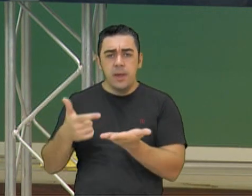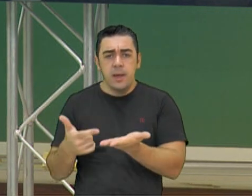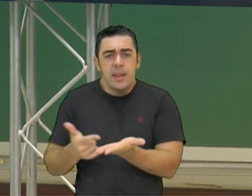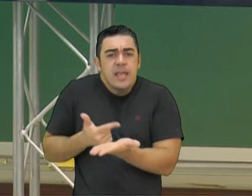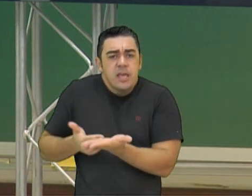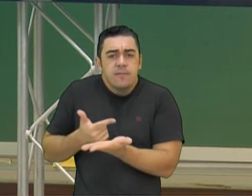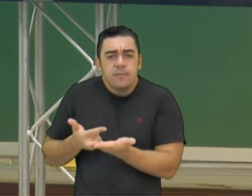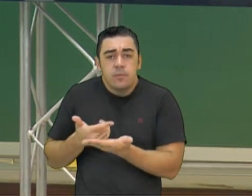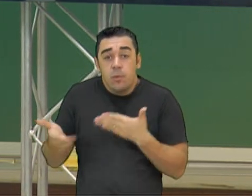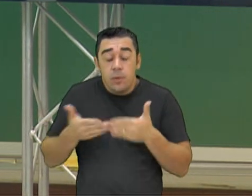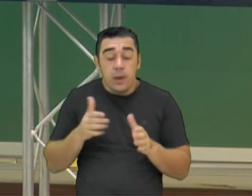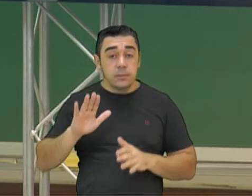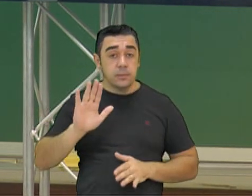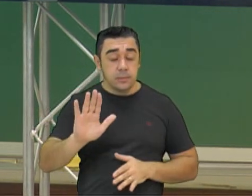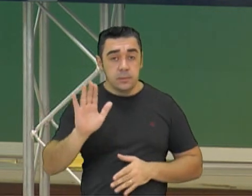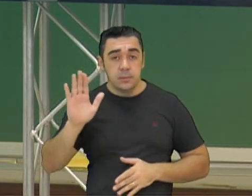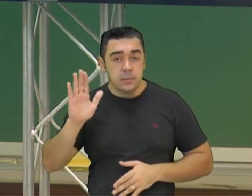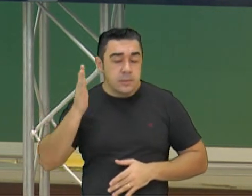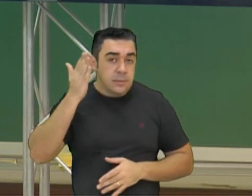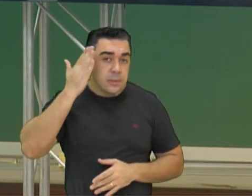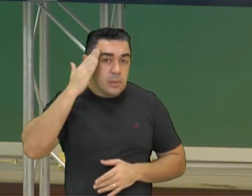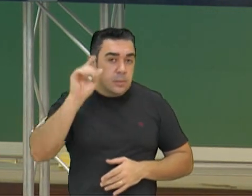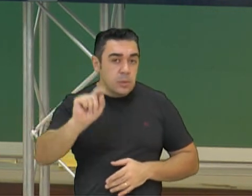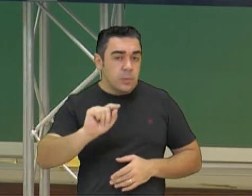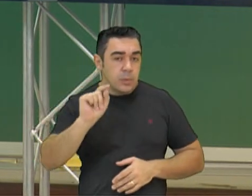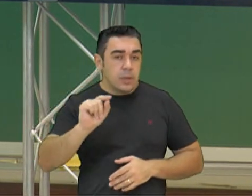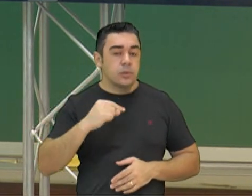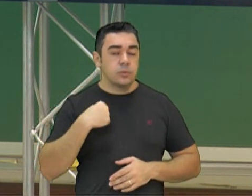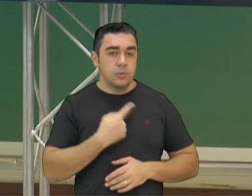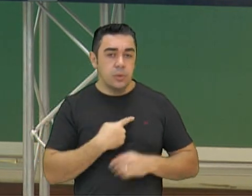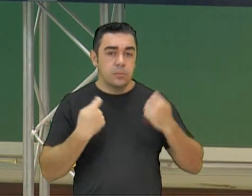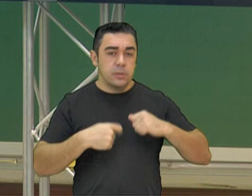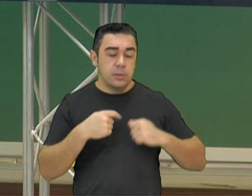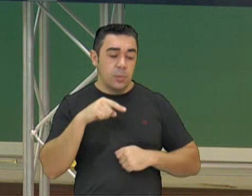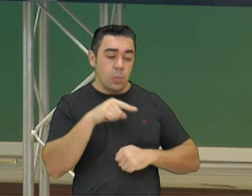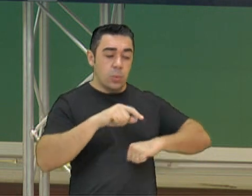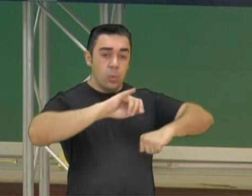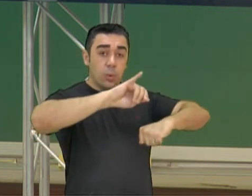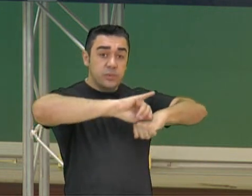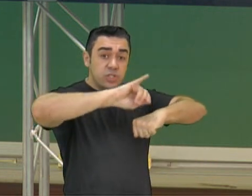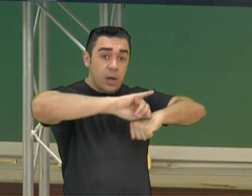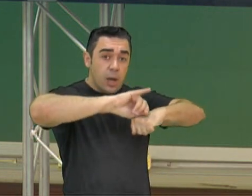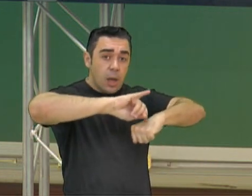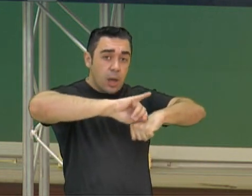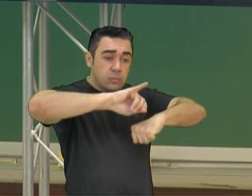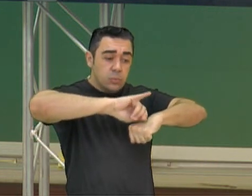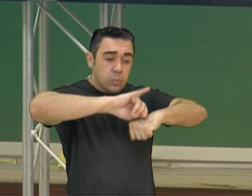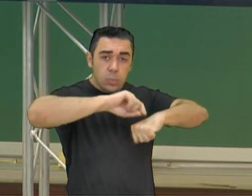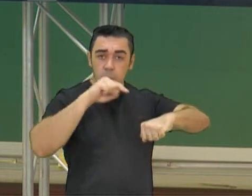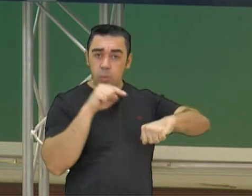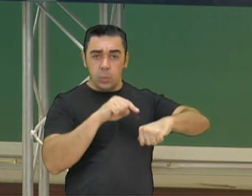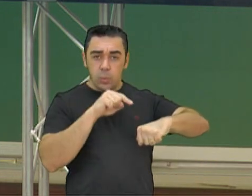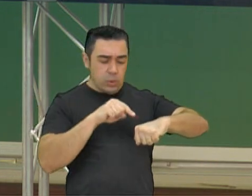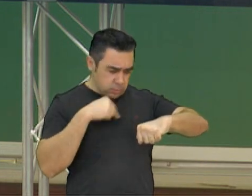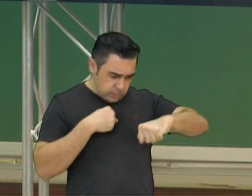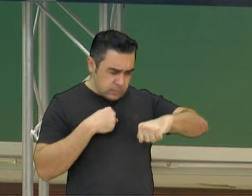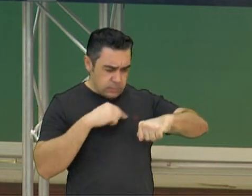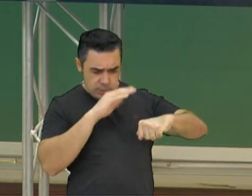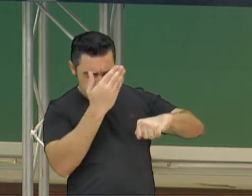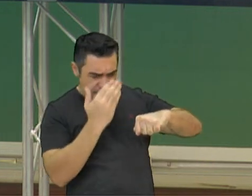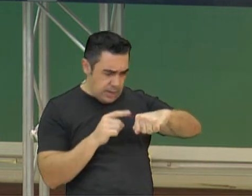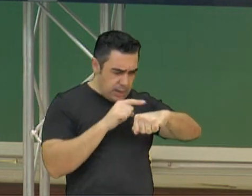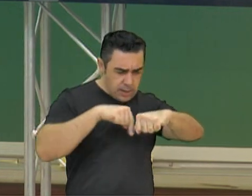o importante é saber, precisamos sempre ter algo a ser resenhado, ou seja, você precisa ter um objeto para que você escreva sobre